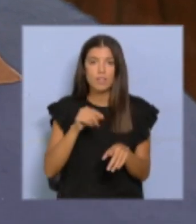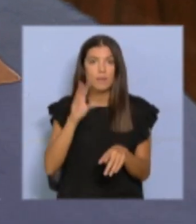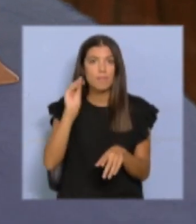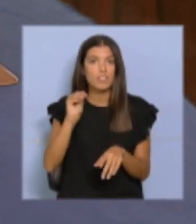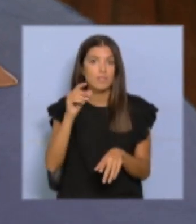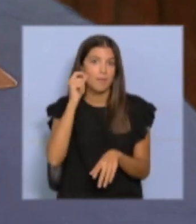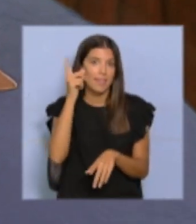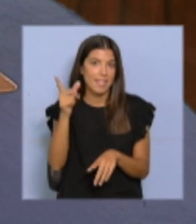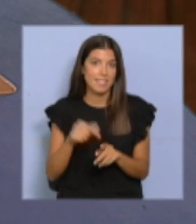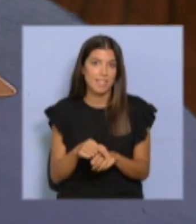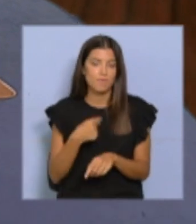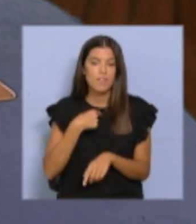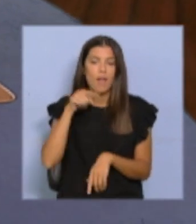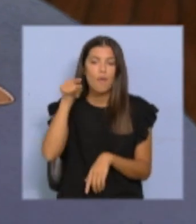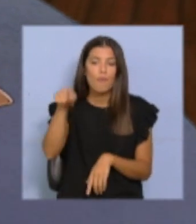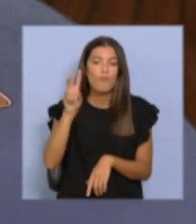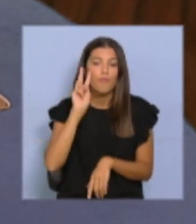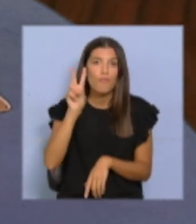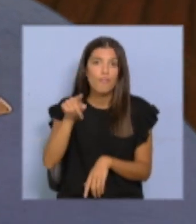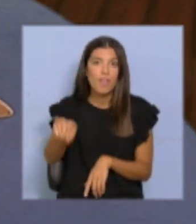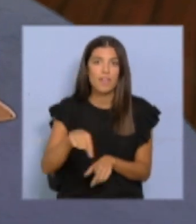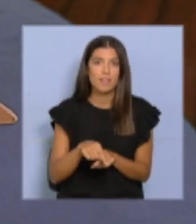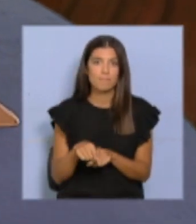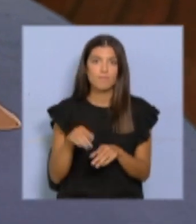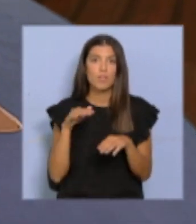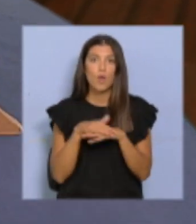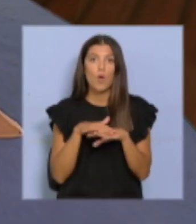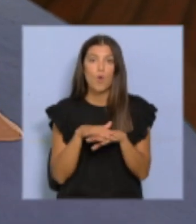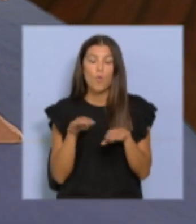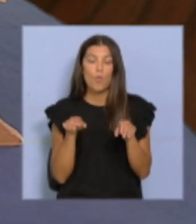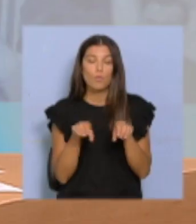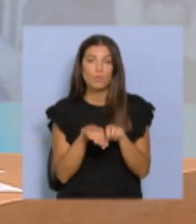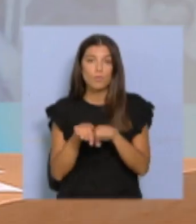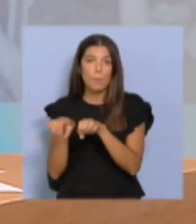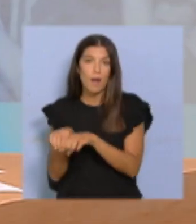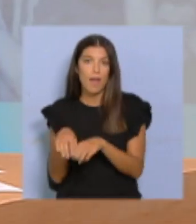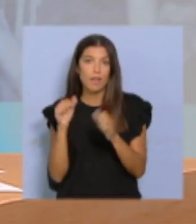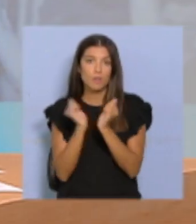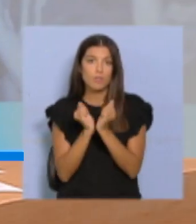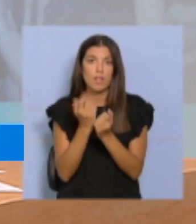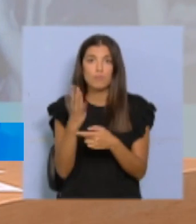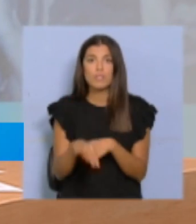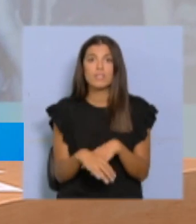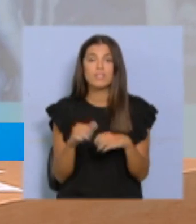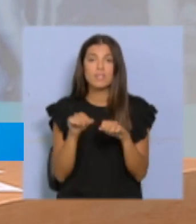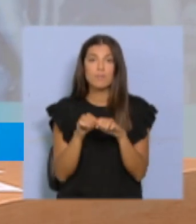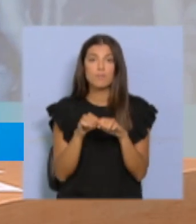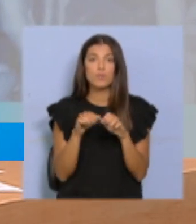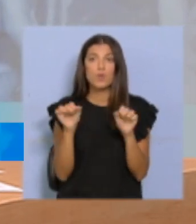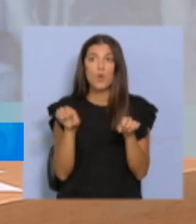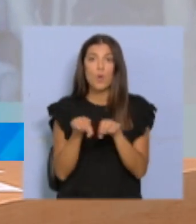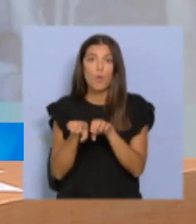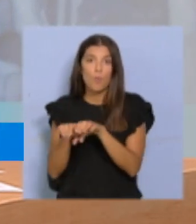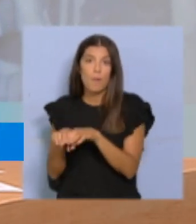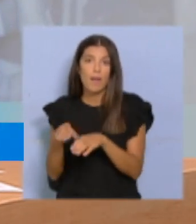irmos ver em que medida um bairro social, por exemplo, o bairro Amarelo, de Setúbal,